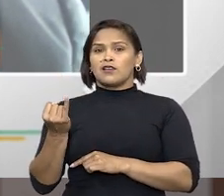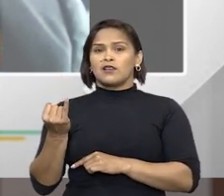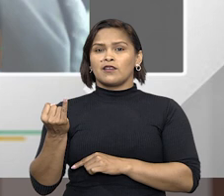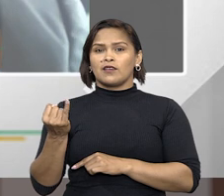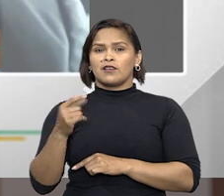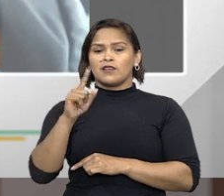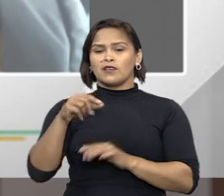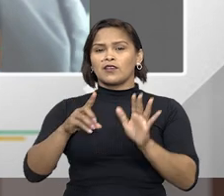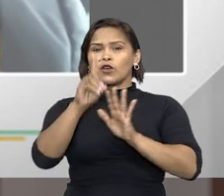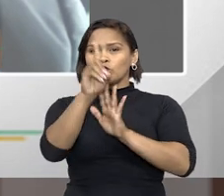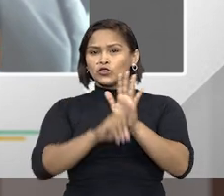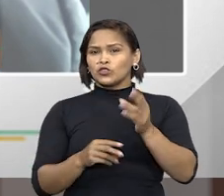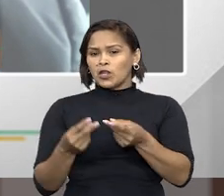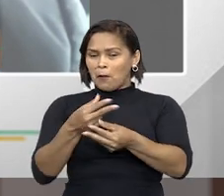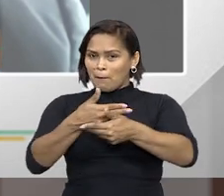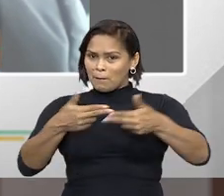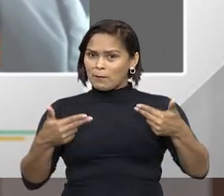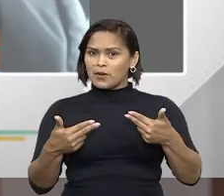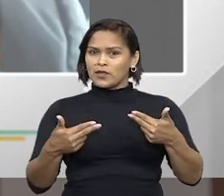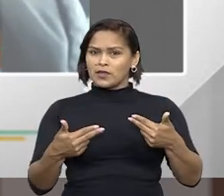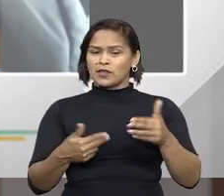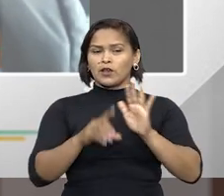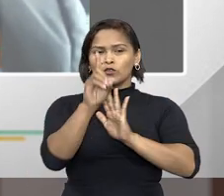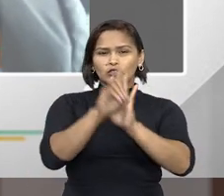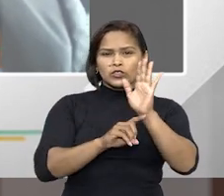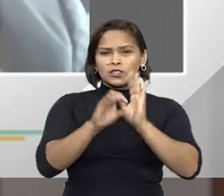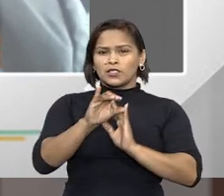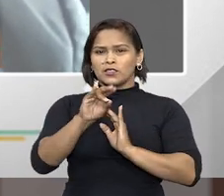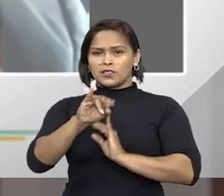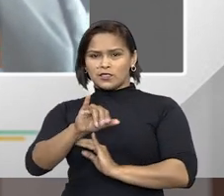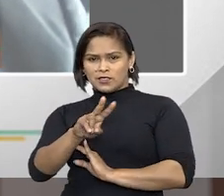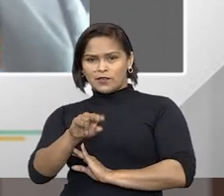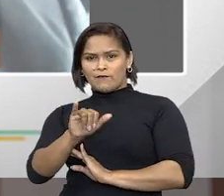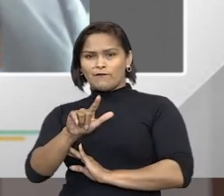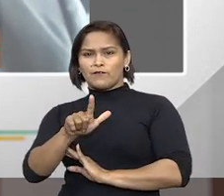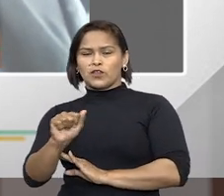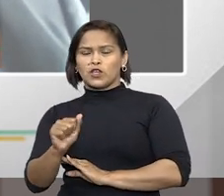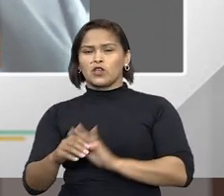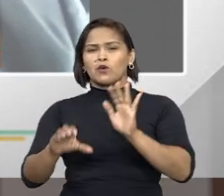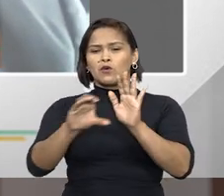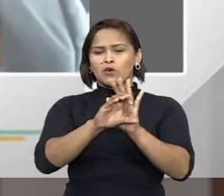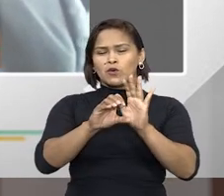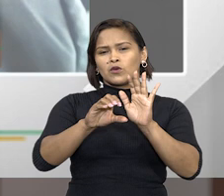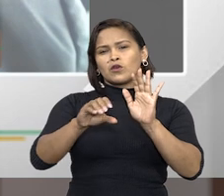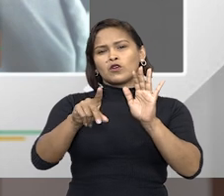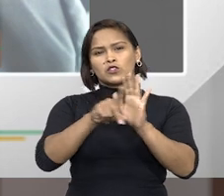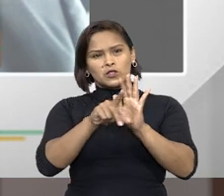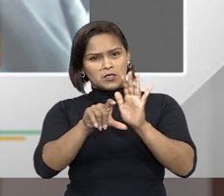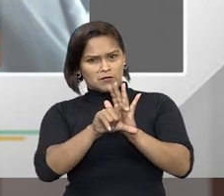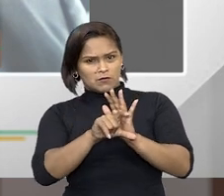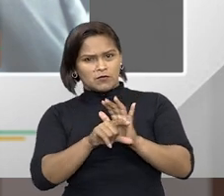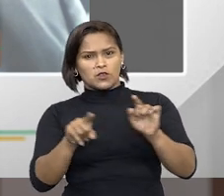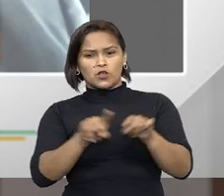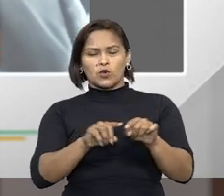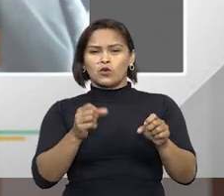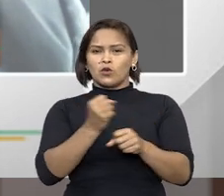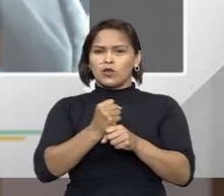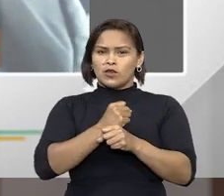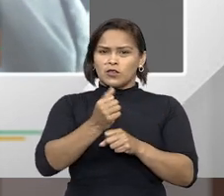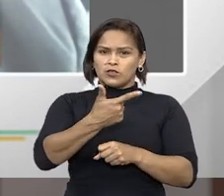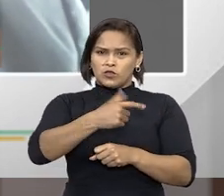material. Direito civil, o Código Civil de 2002 foi muito, muito analisado,